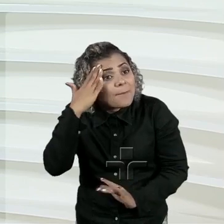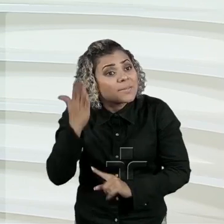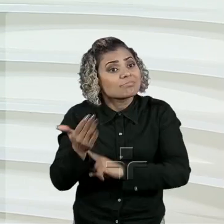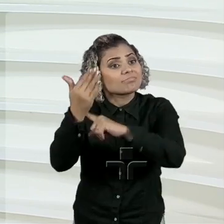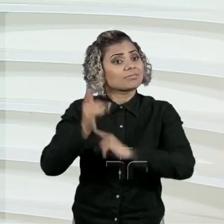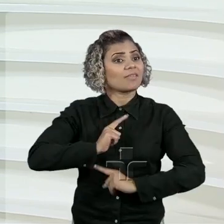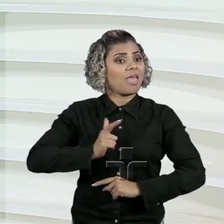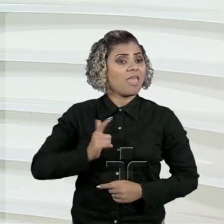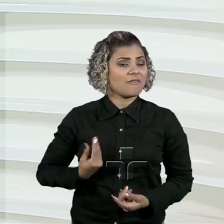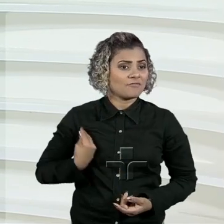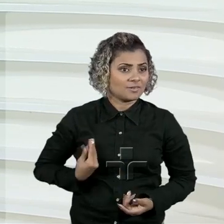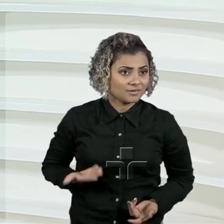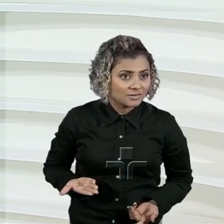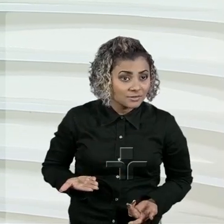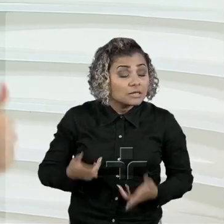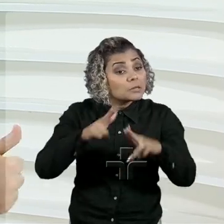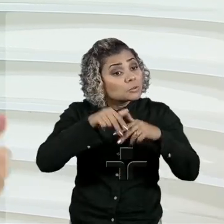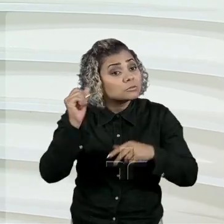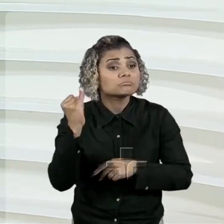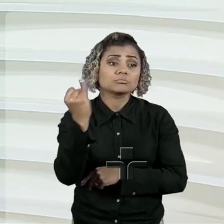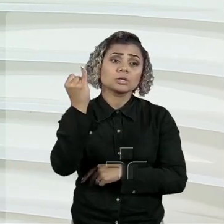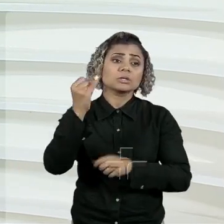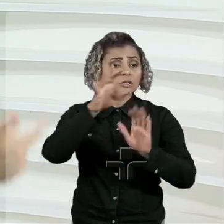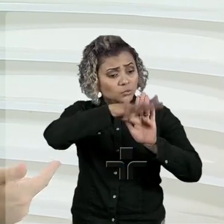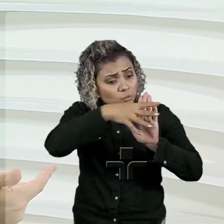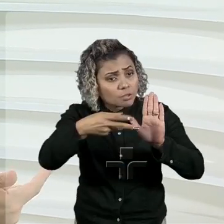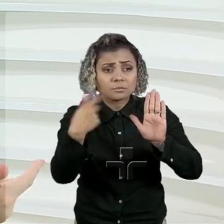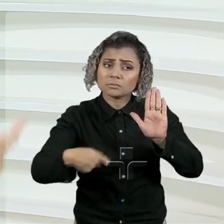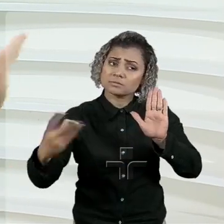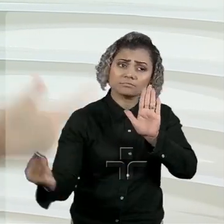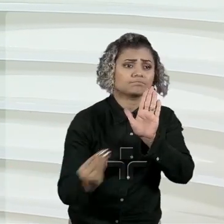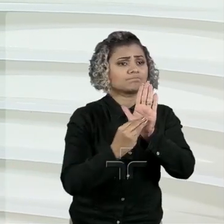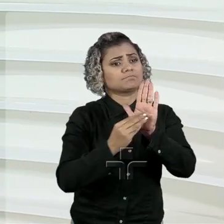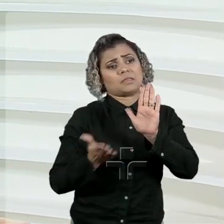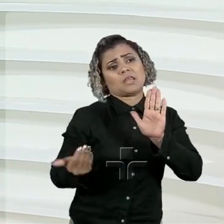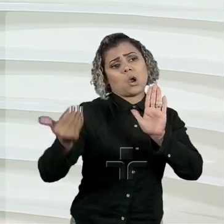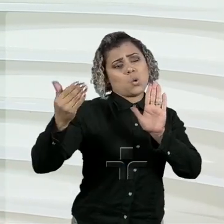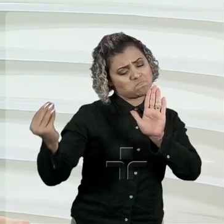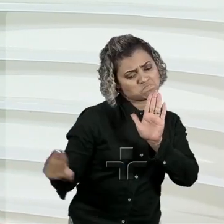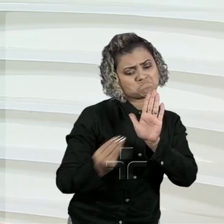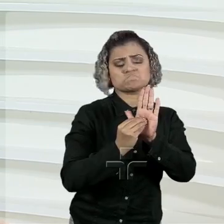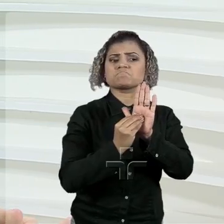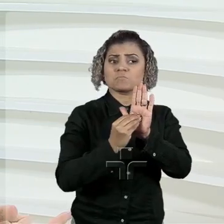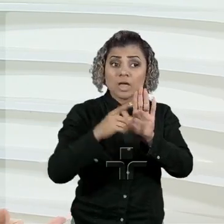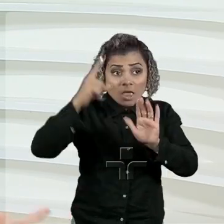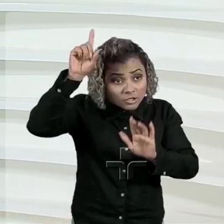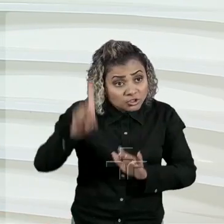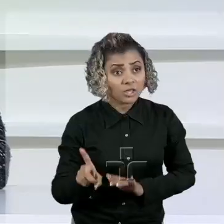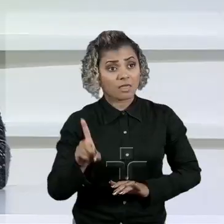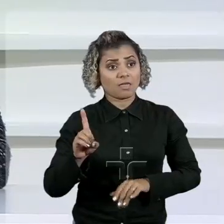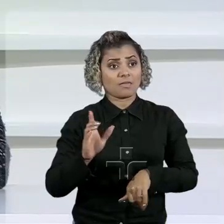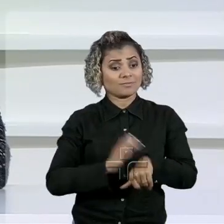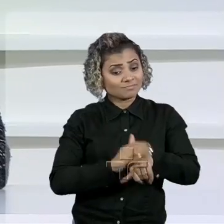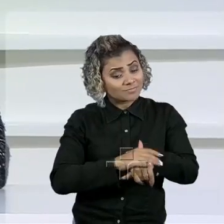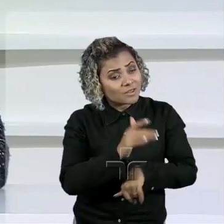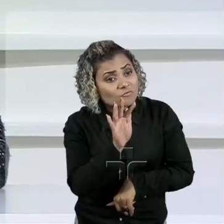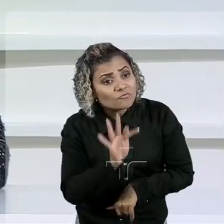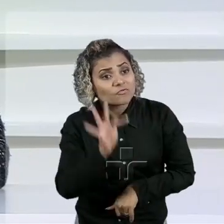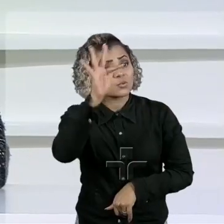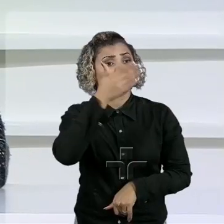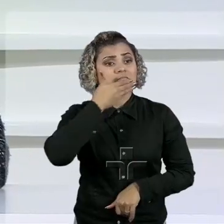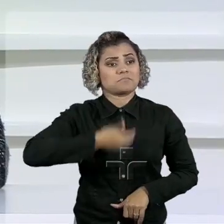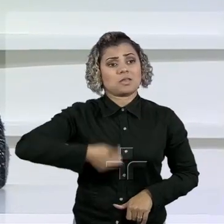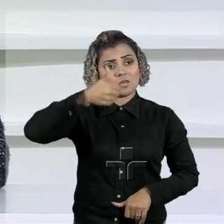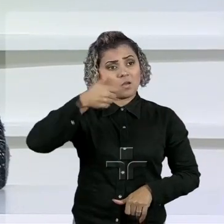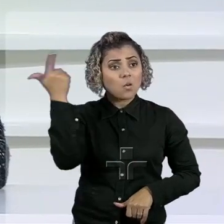importância, primeiro, é ter clareza de que a gente precisa ter isso no currículo, precisa ter isso como um direito para os nossos estudantes terem um futuro melhor,